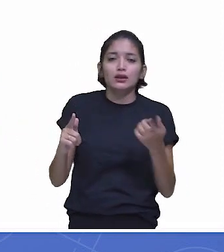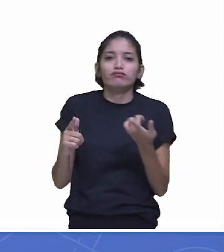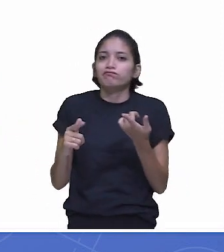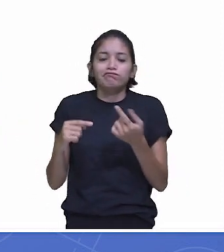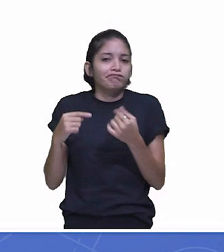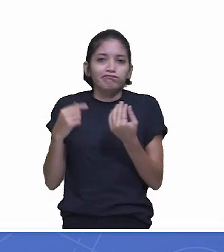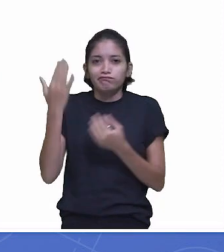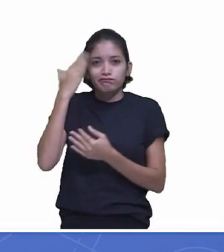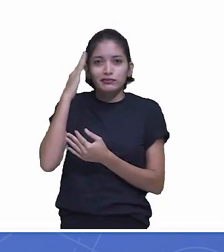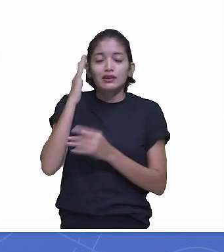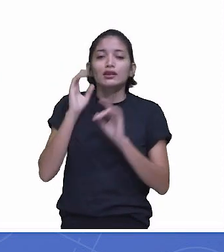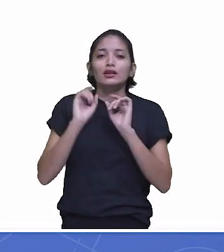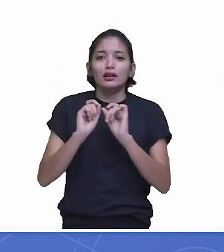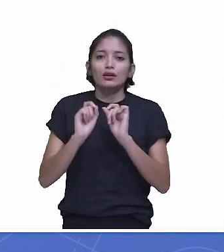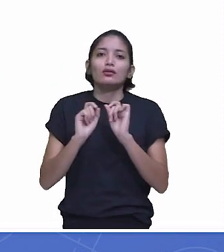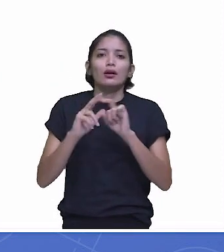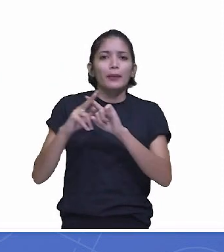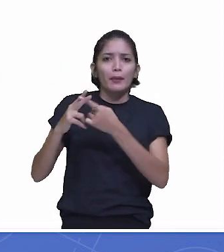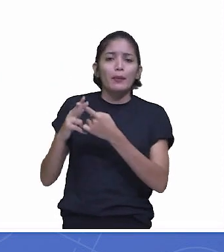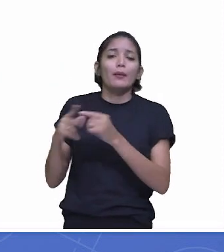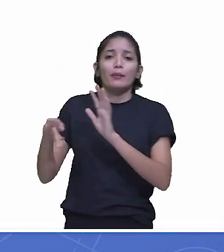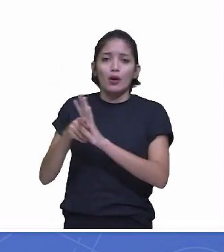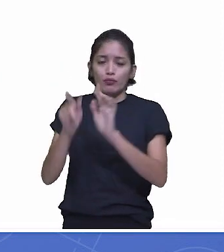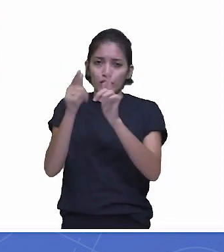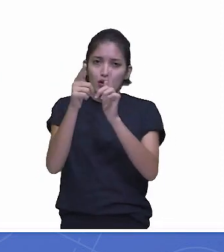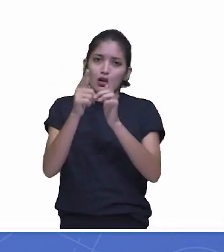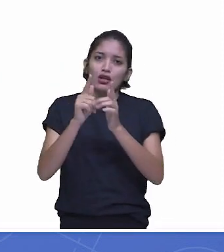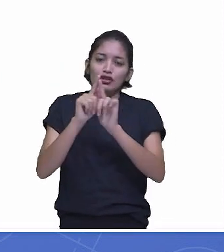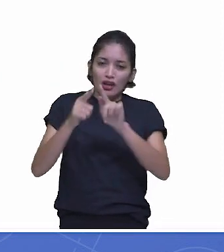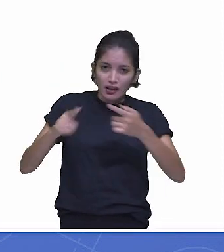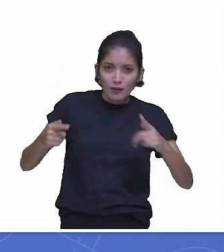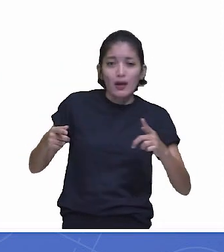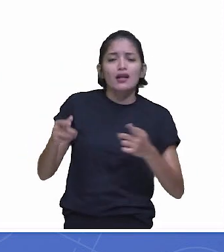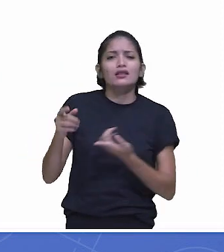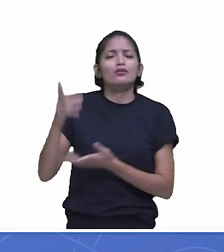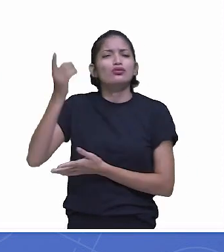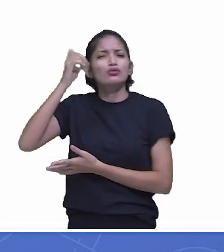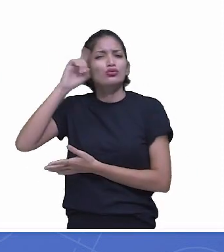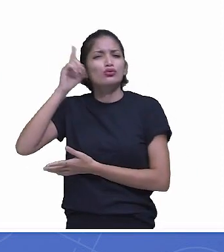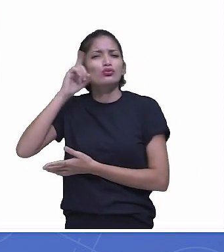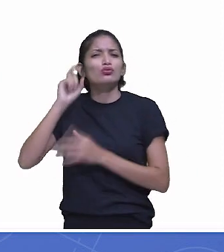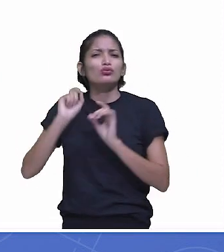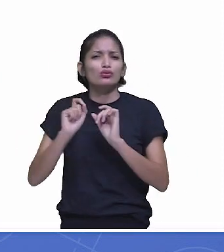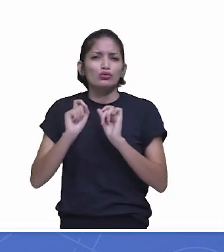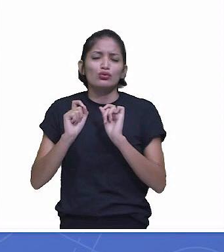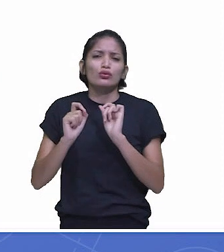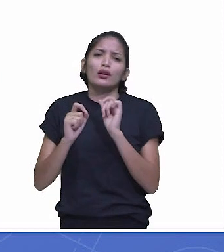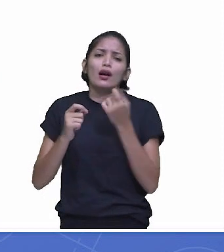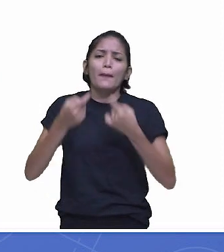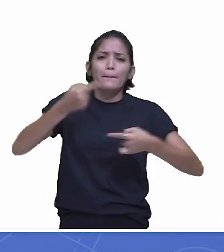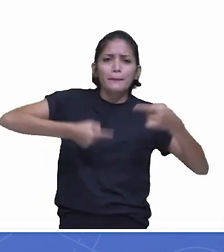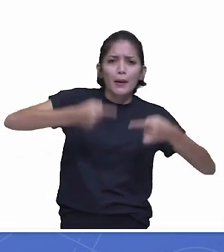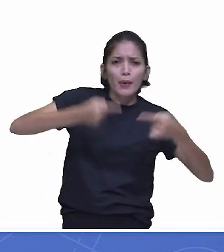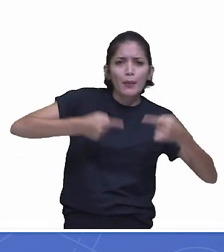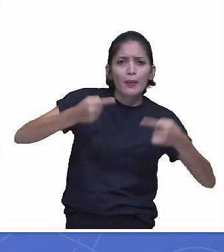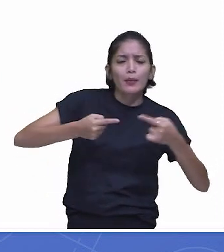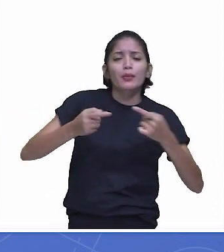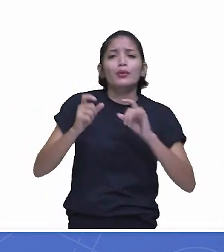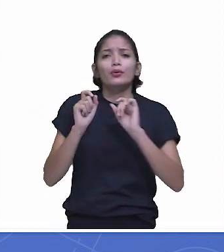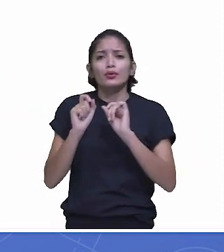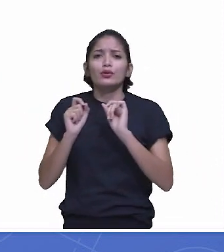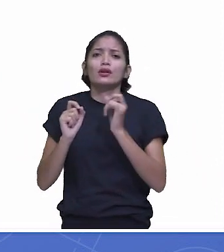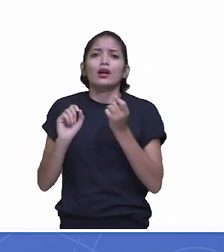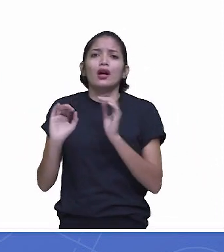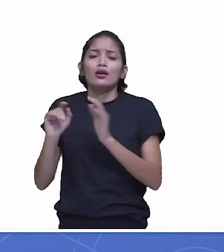no tocante à correção gramatical, vendo-se diariamente surgir azedas polêmicas entre os mais profundos